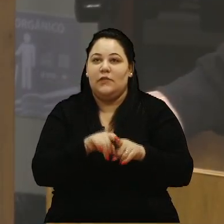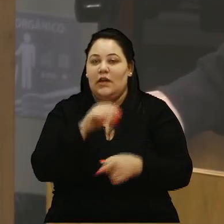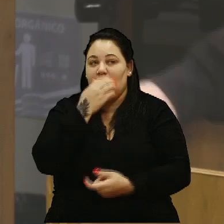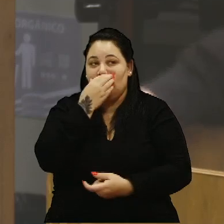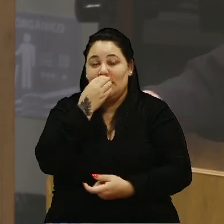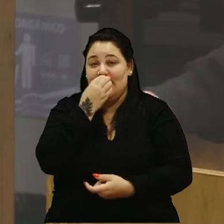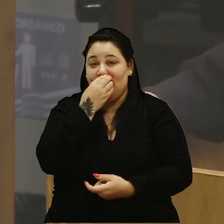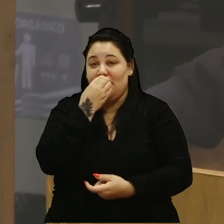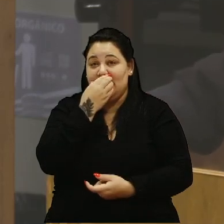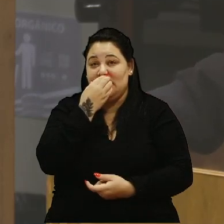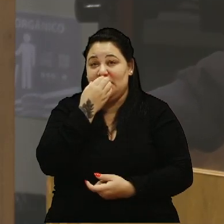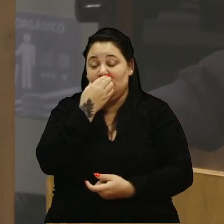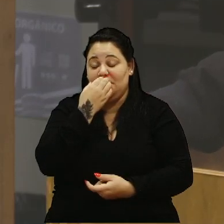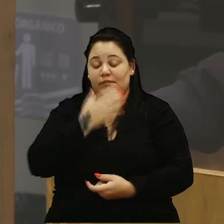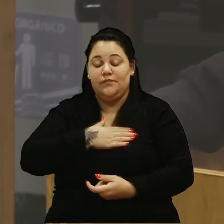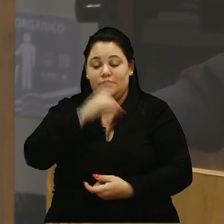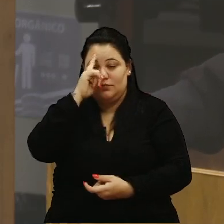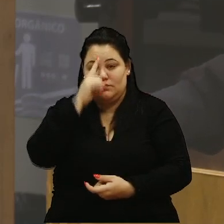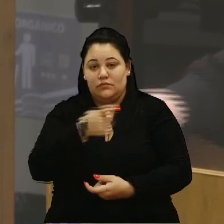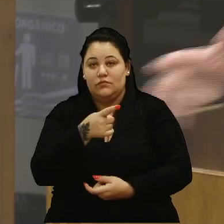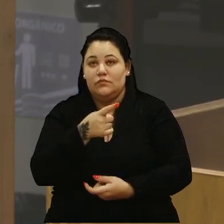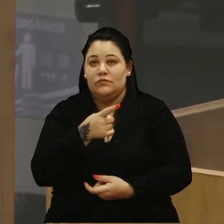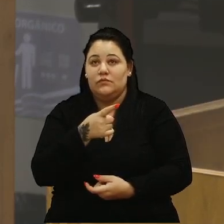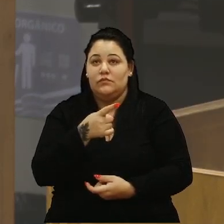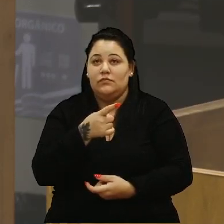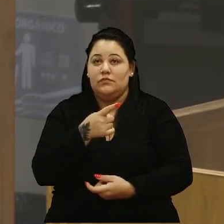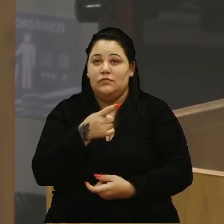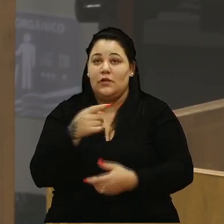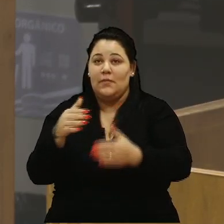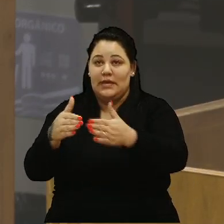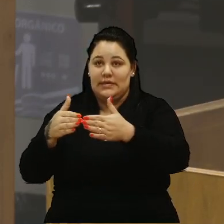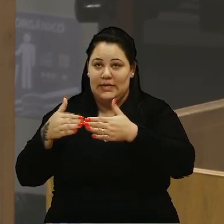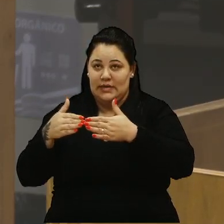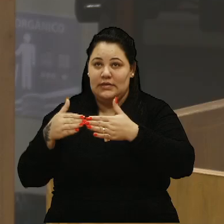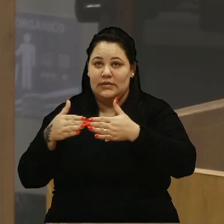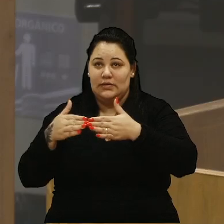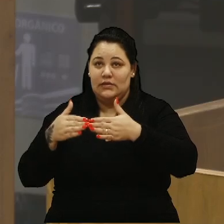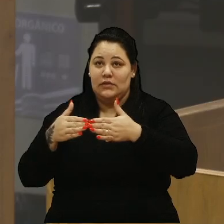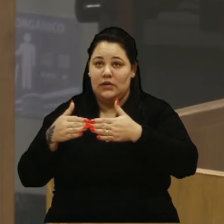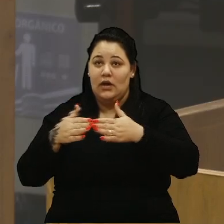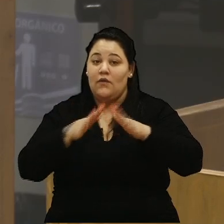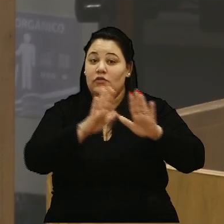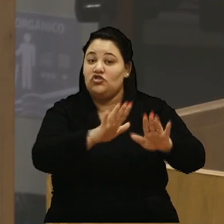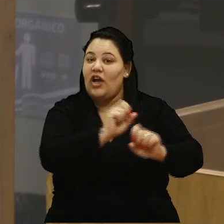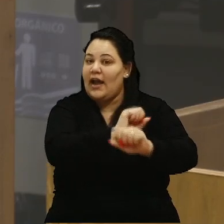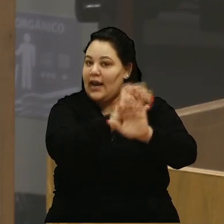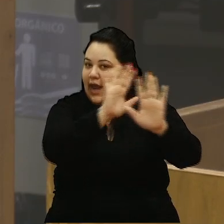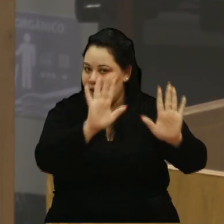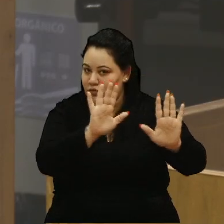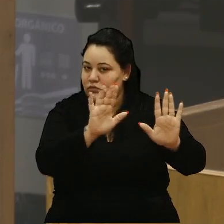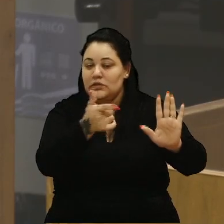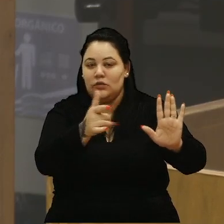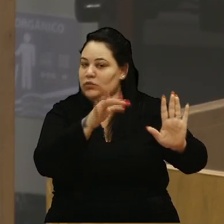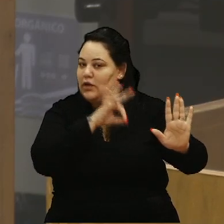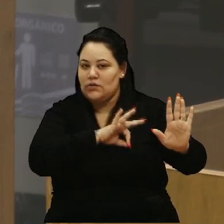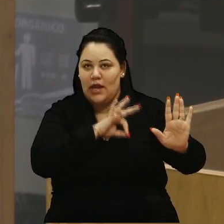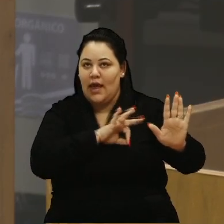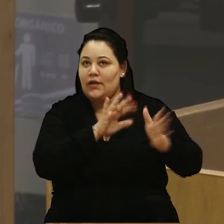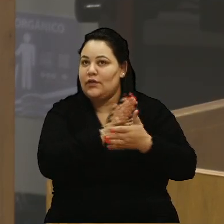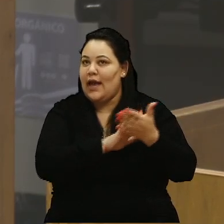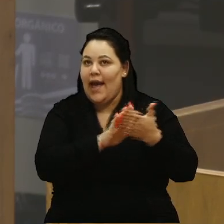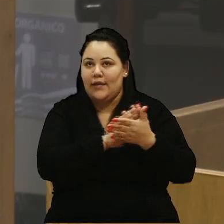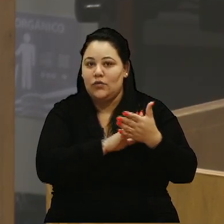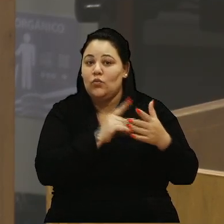mandato nessa Casa Legislativa, uma licença que é não remunerada, precisa ficar muito claro, não receberei nenhum real do erário por não